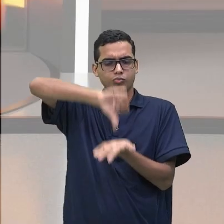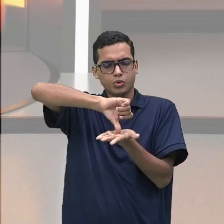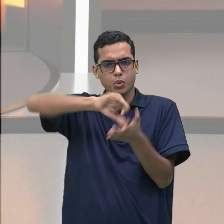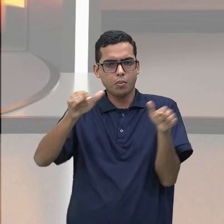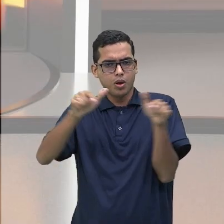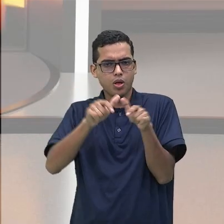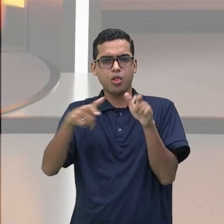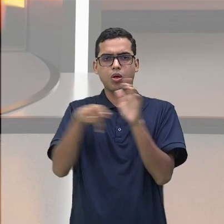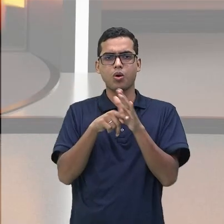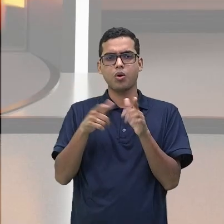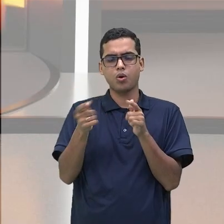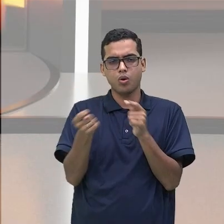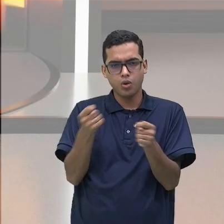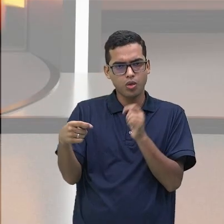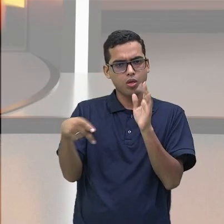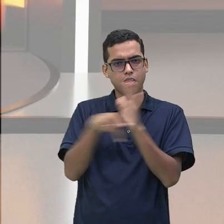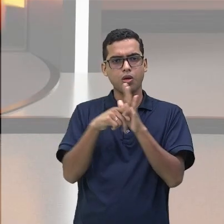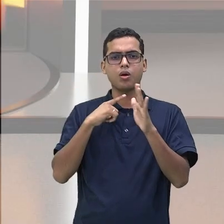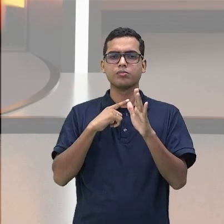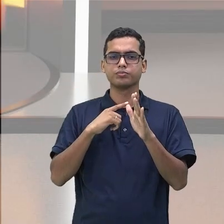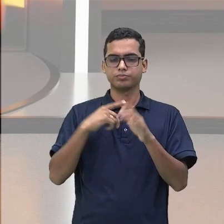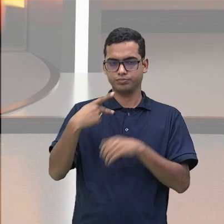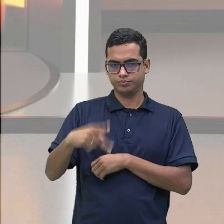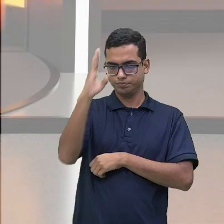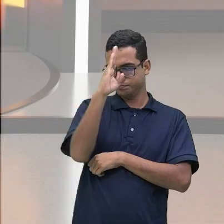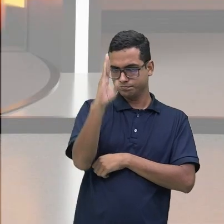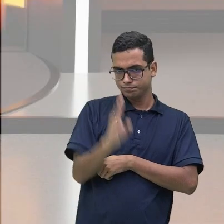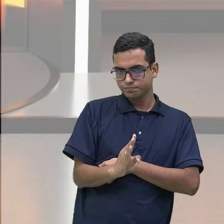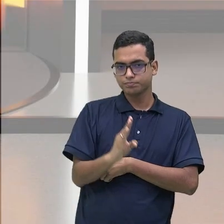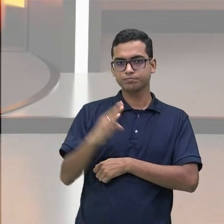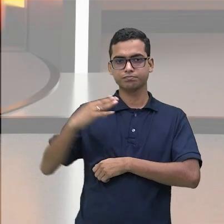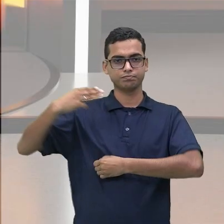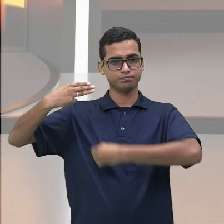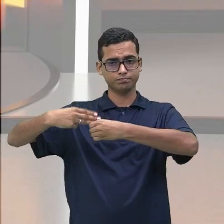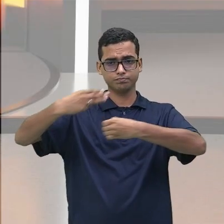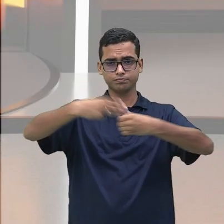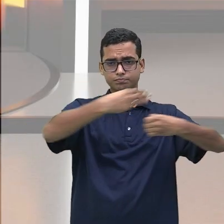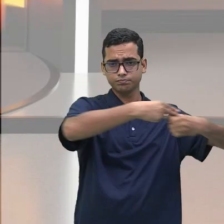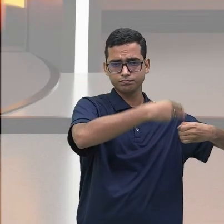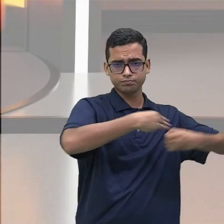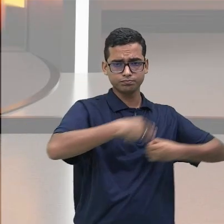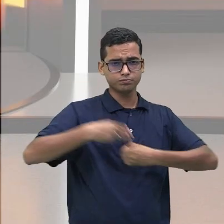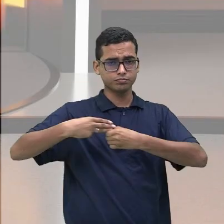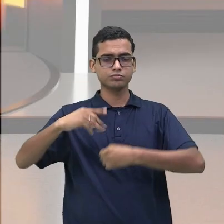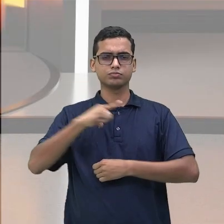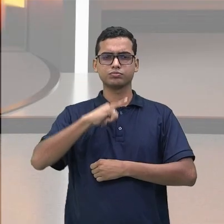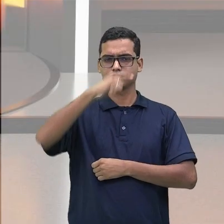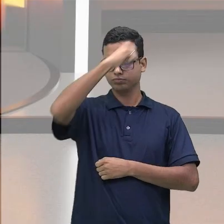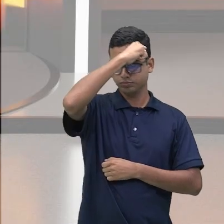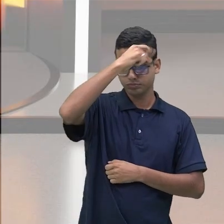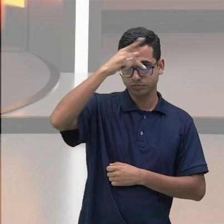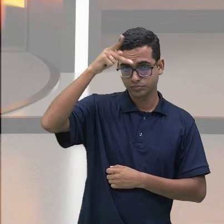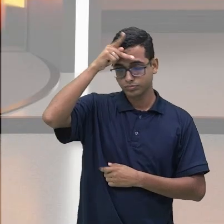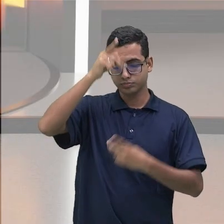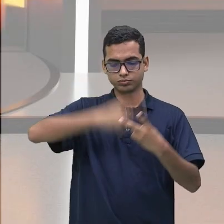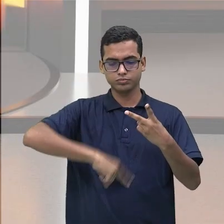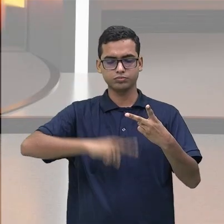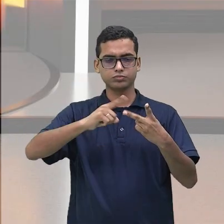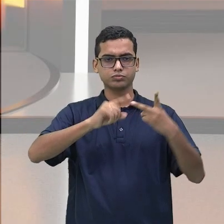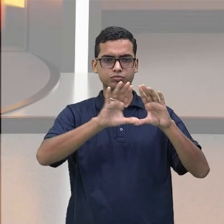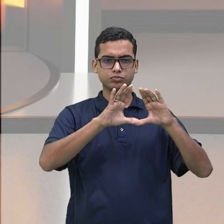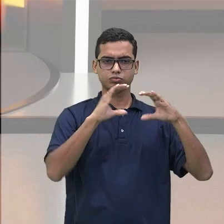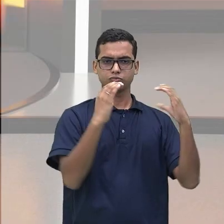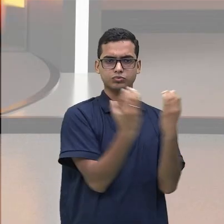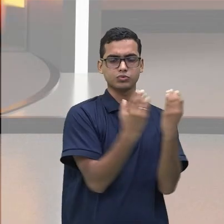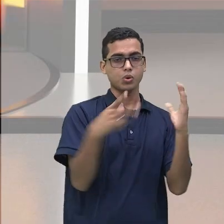do nosso país, do Brasil, tá? Agora, cada município, gente, vai ter um prefeito e uma Câmara de